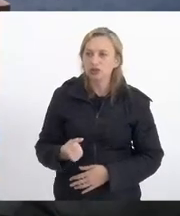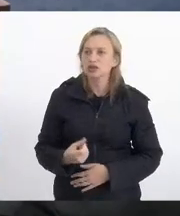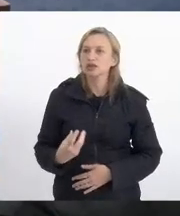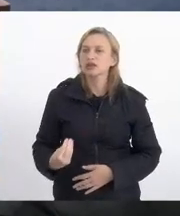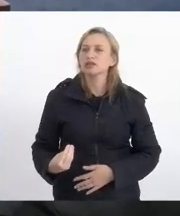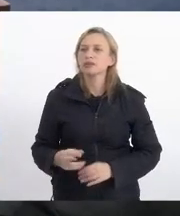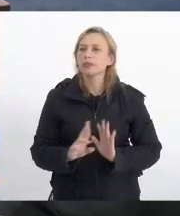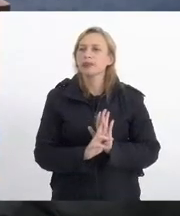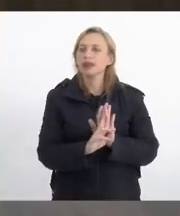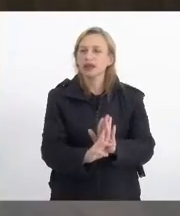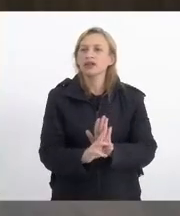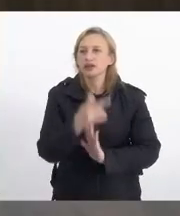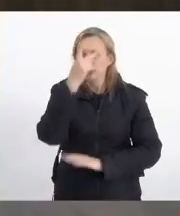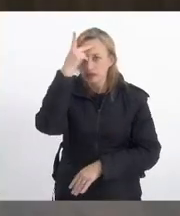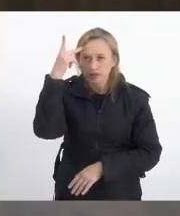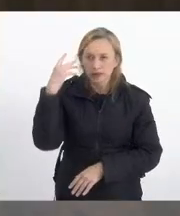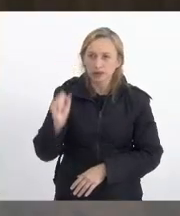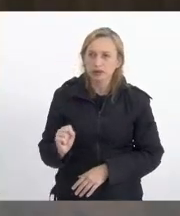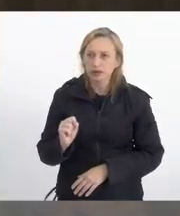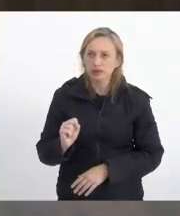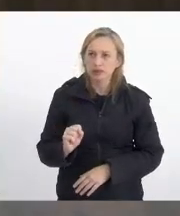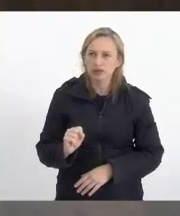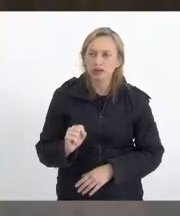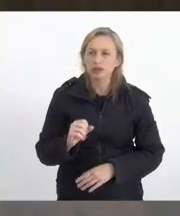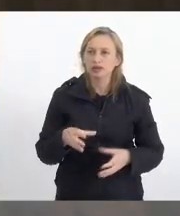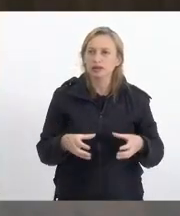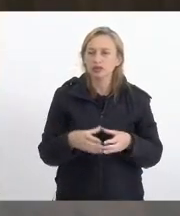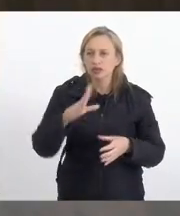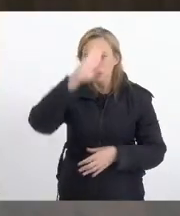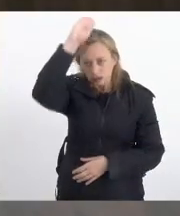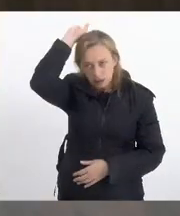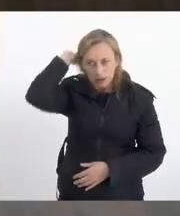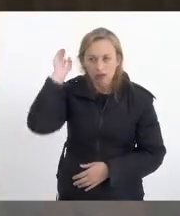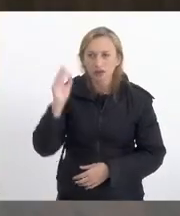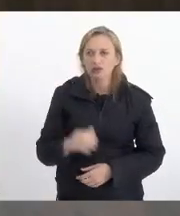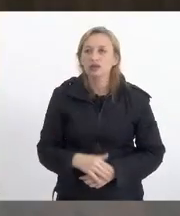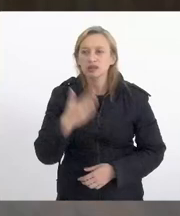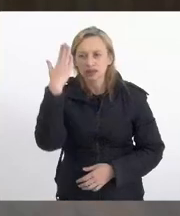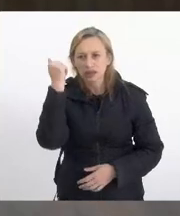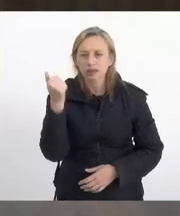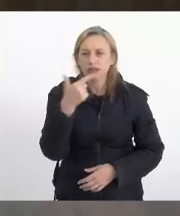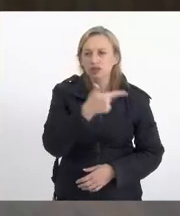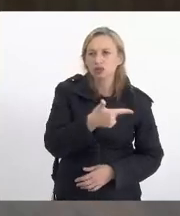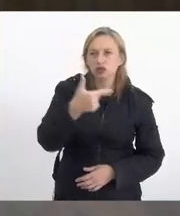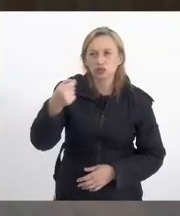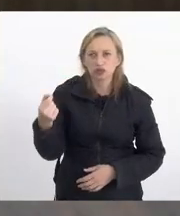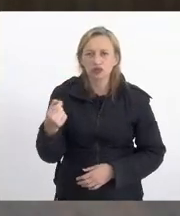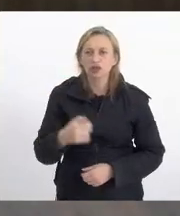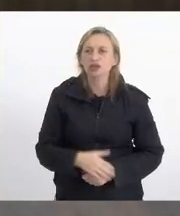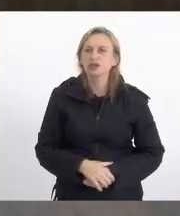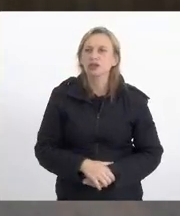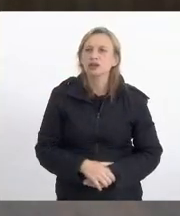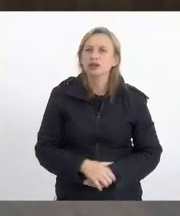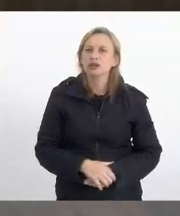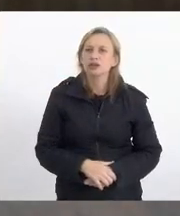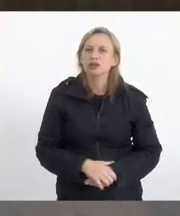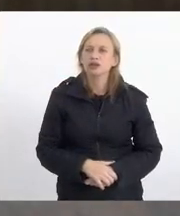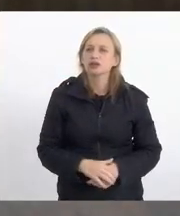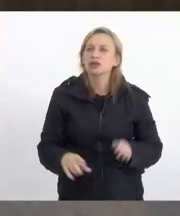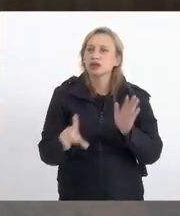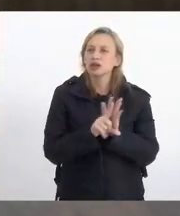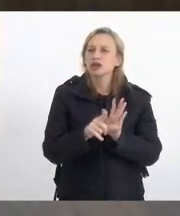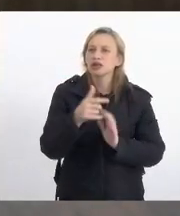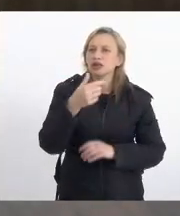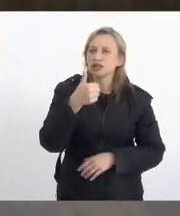aqui representando pensionistas da Polícia Militar e do Bombeiro Militar. Ao saber, em 2020, que, através da Lei